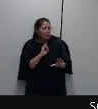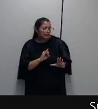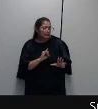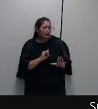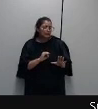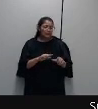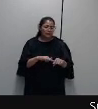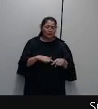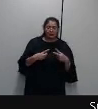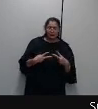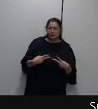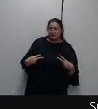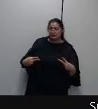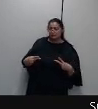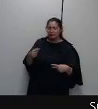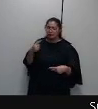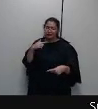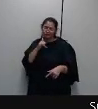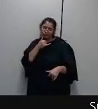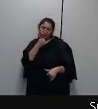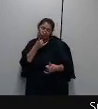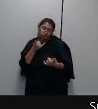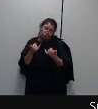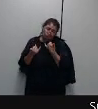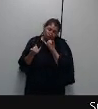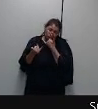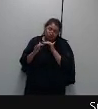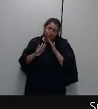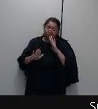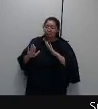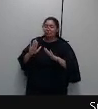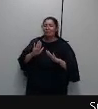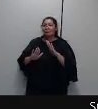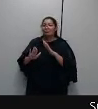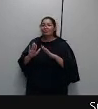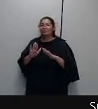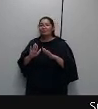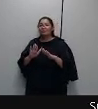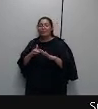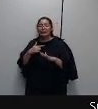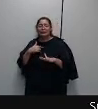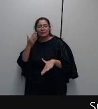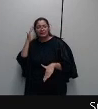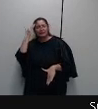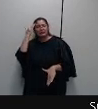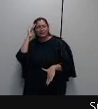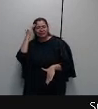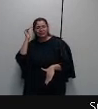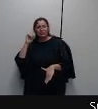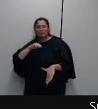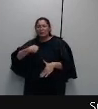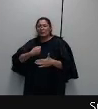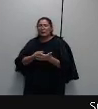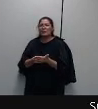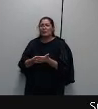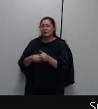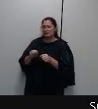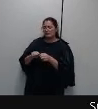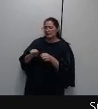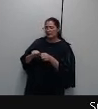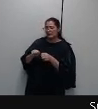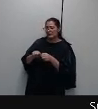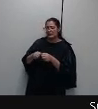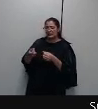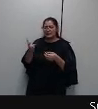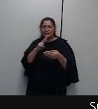a gente é sete horas faz um exame mas na maioria das vezes a gente entende que não cabe fazer esse exame da causalidade qual que se